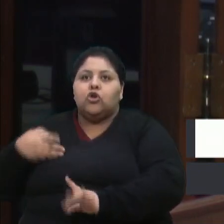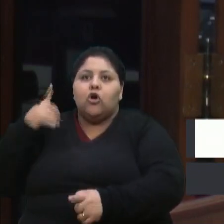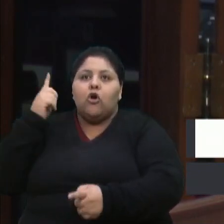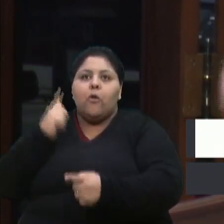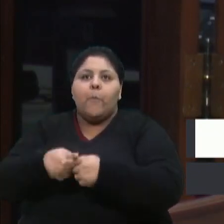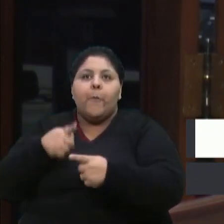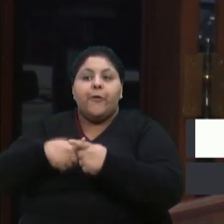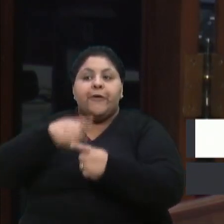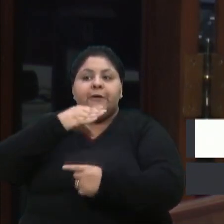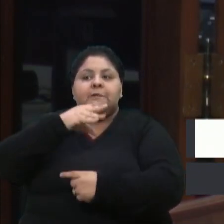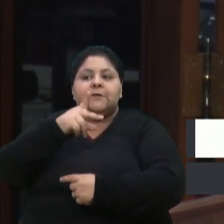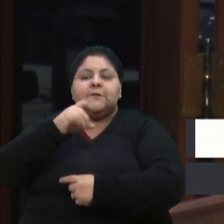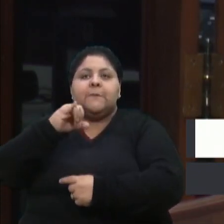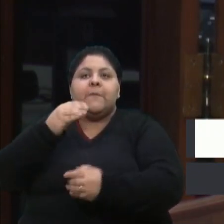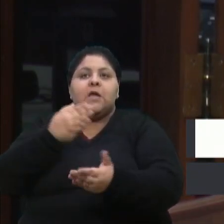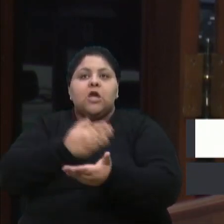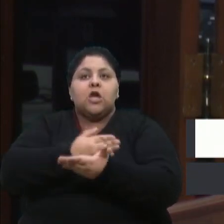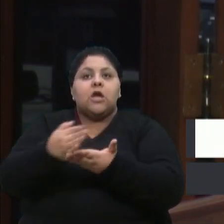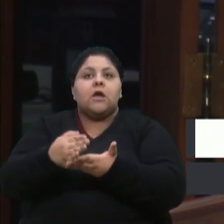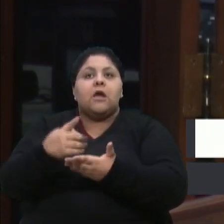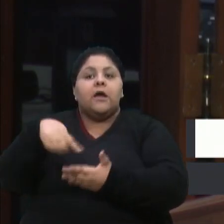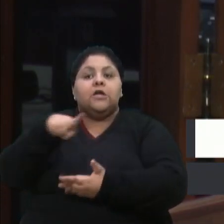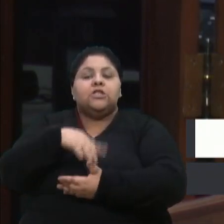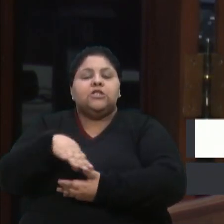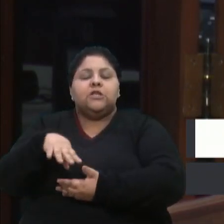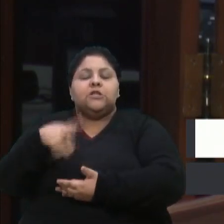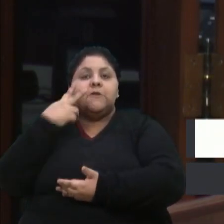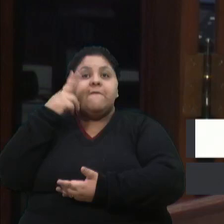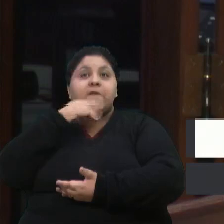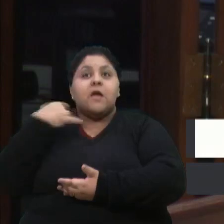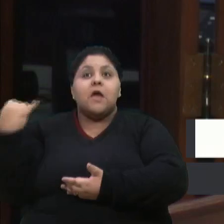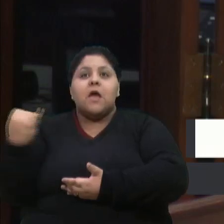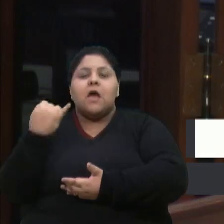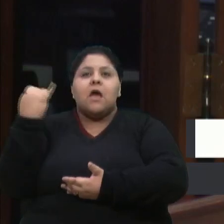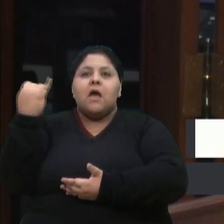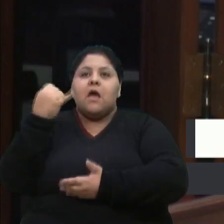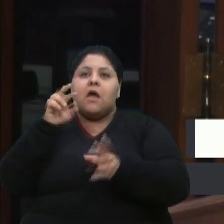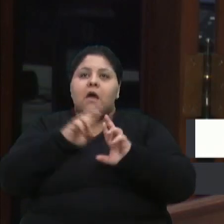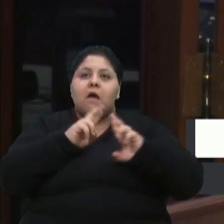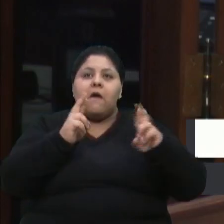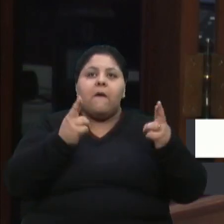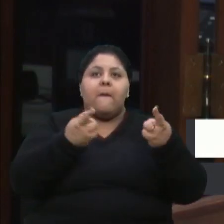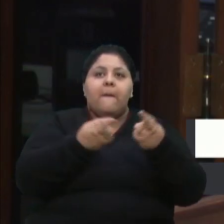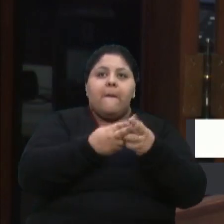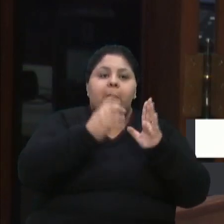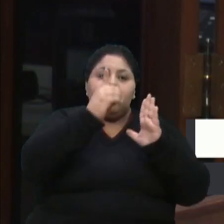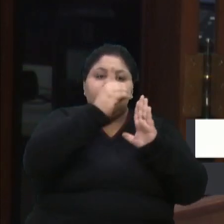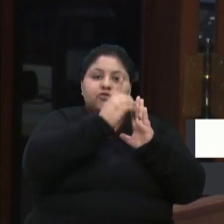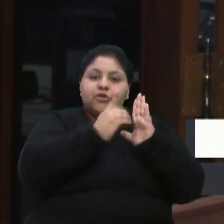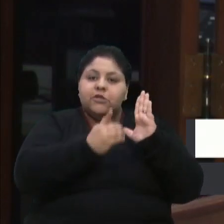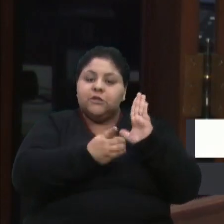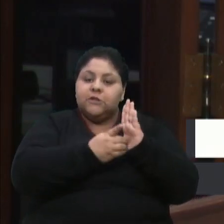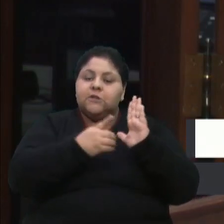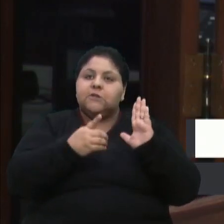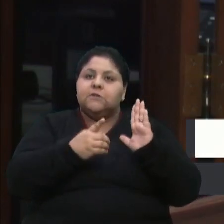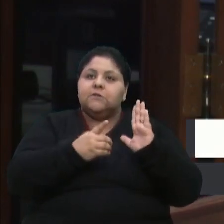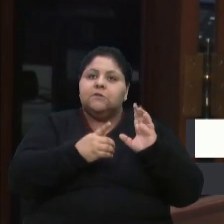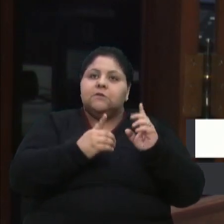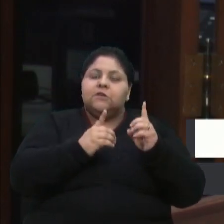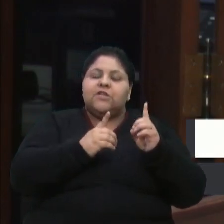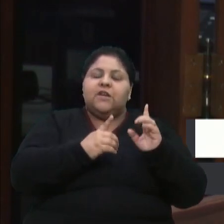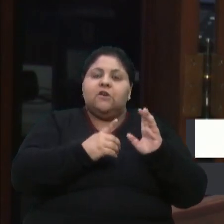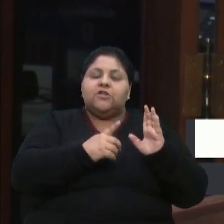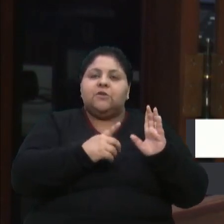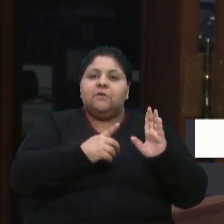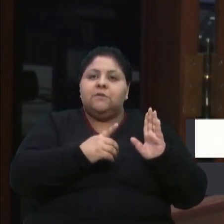a gente vê a importância que a CPI tem para trazer um diagnóstico da nossa saúde e para tornar público